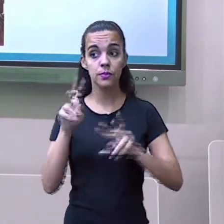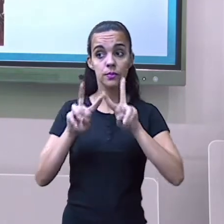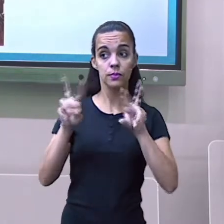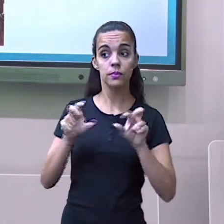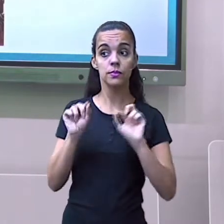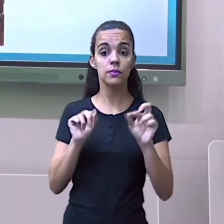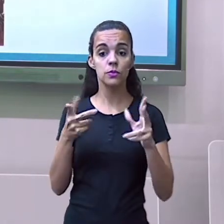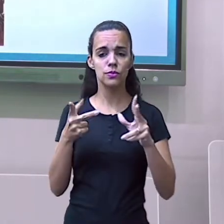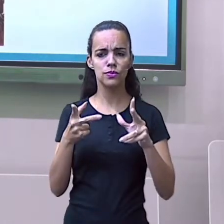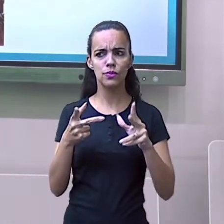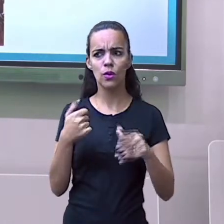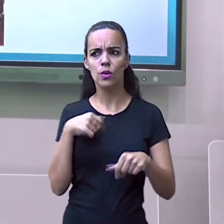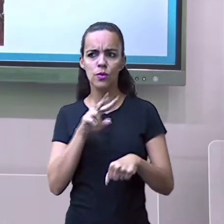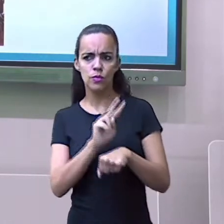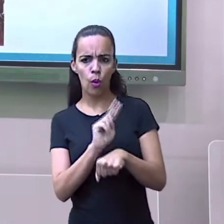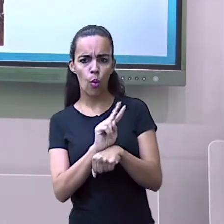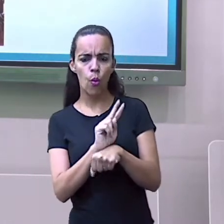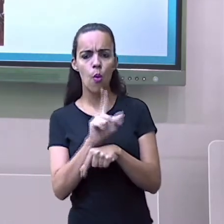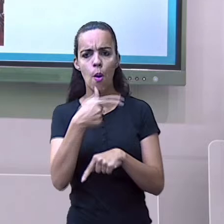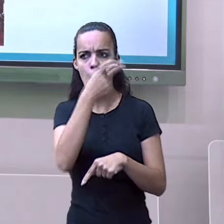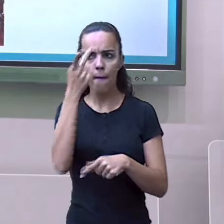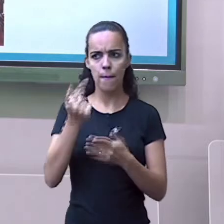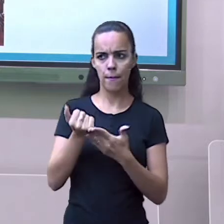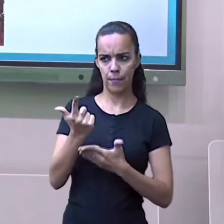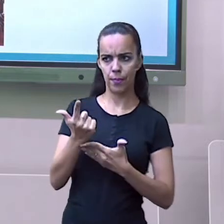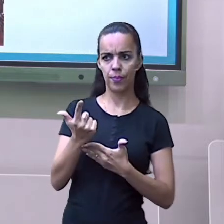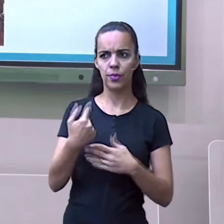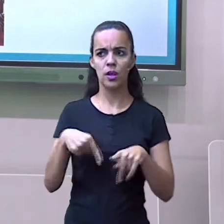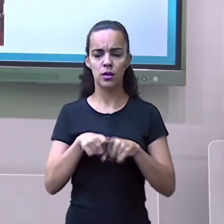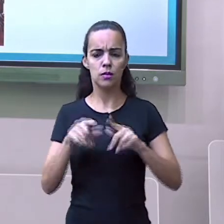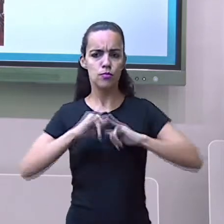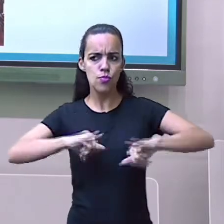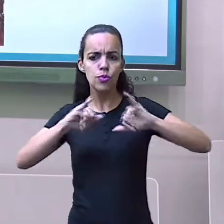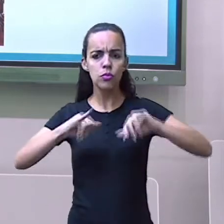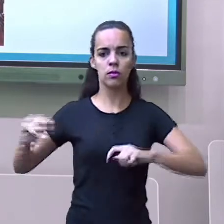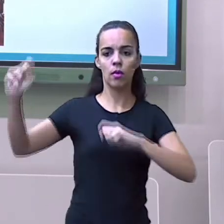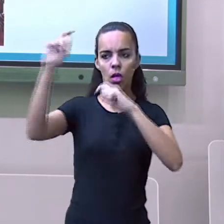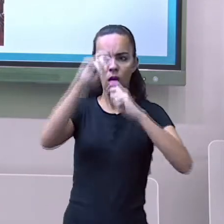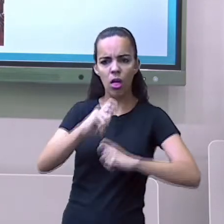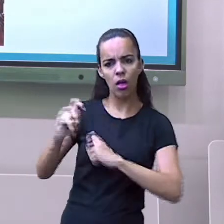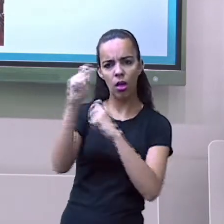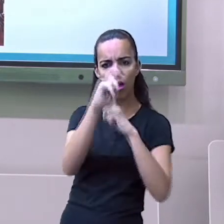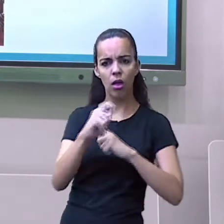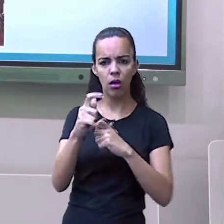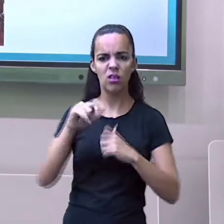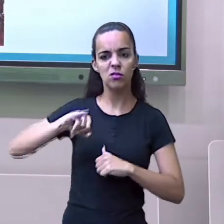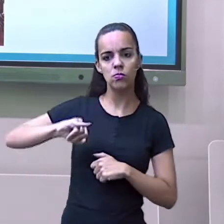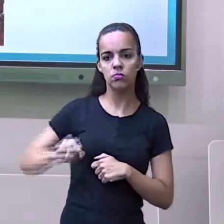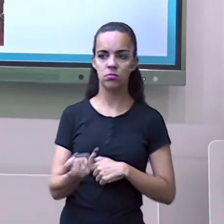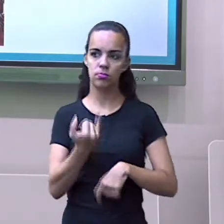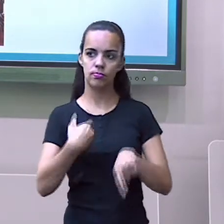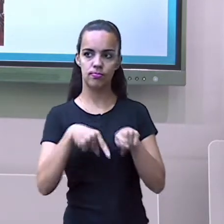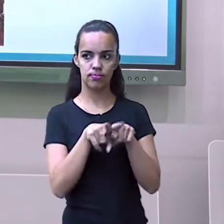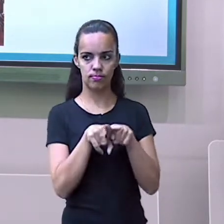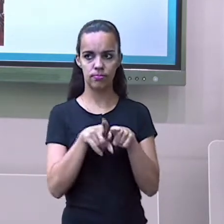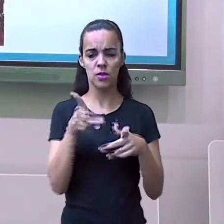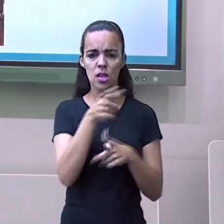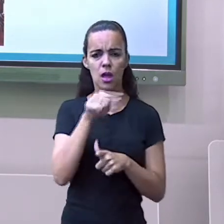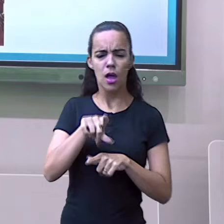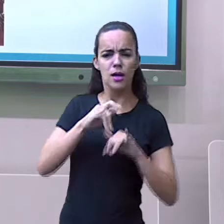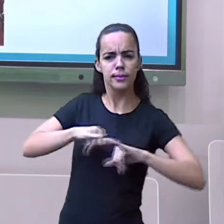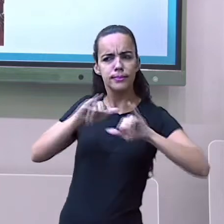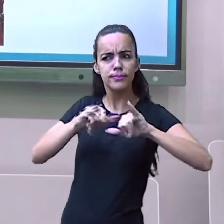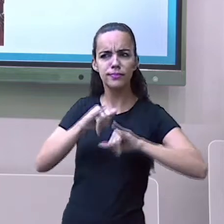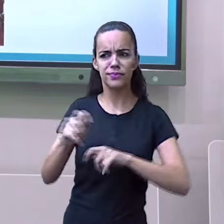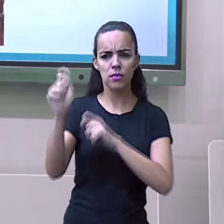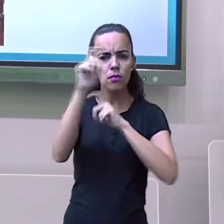sobre resguardar o consumidor contra a publicidade enganosa e abusiva. A publicidade enganosa é